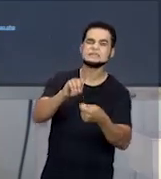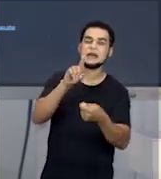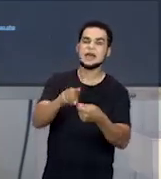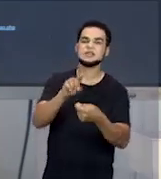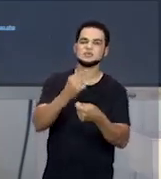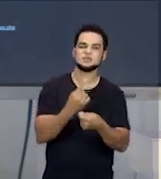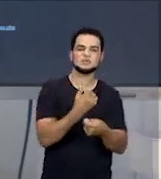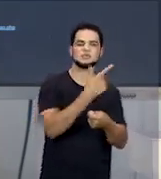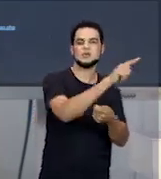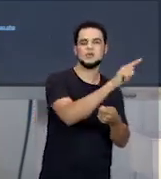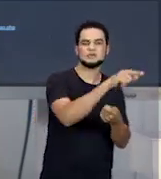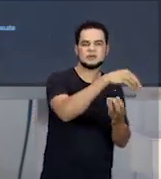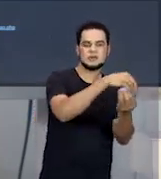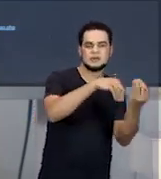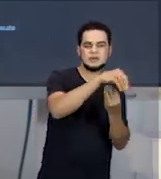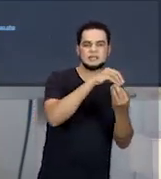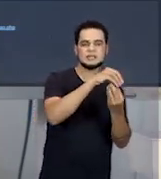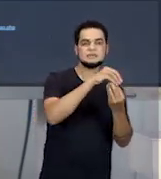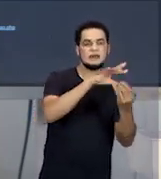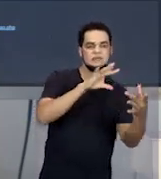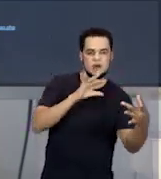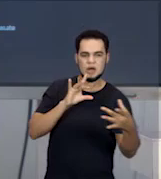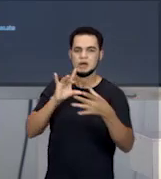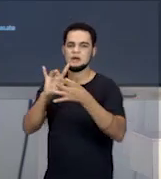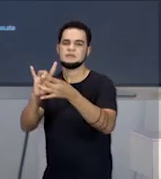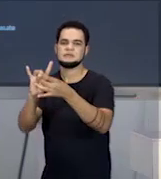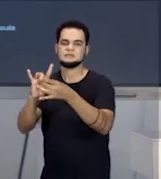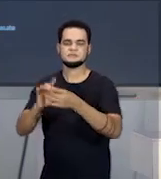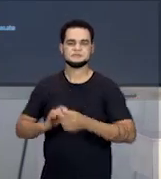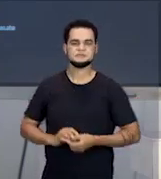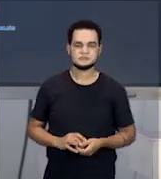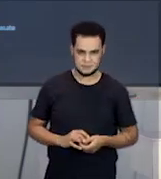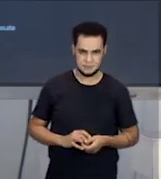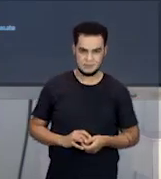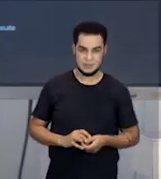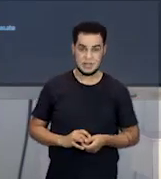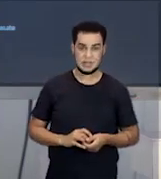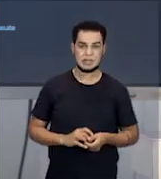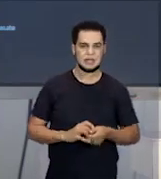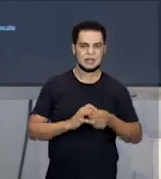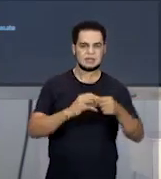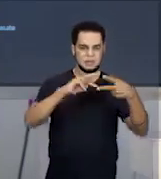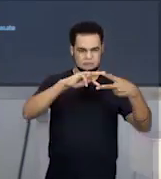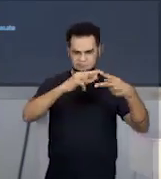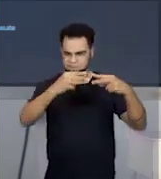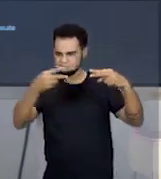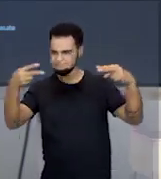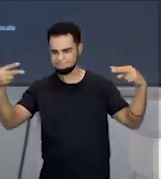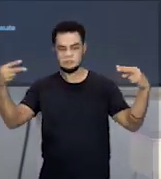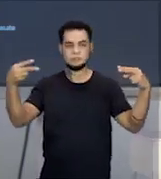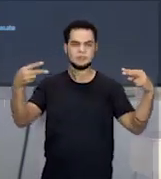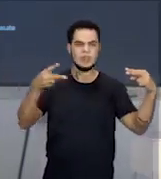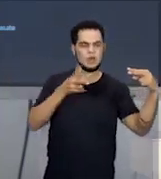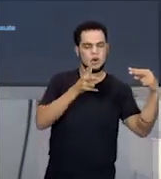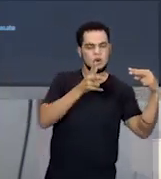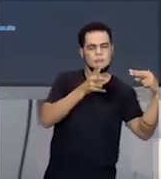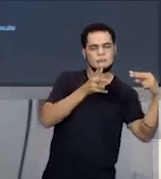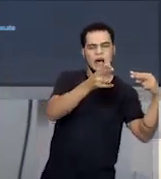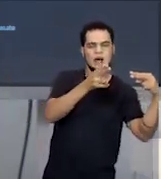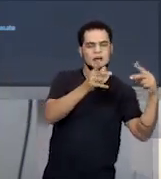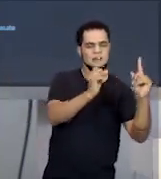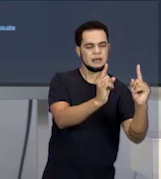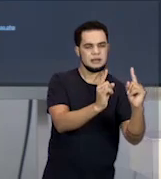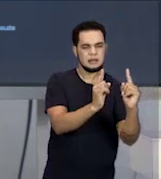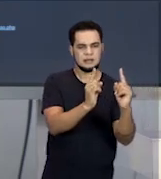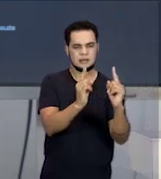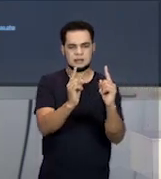aí, no qual eu vou fazer essa ligação. Cortei essa fita, reparem que, olha, que eu vou ter aqui o que nós chamamos